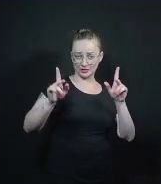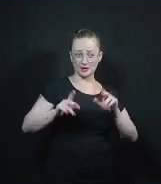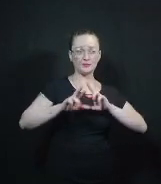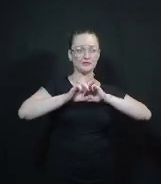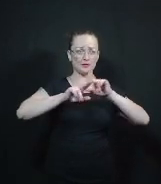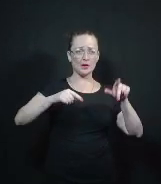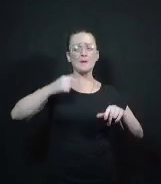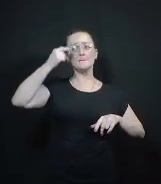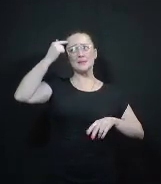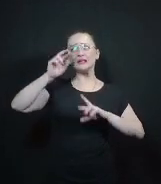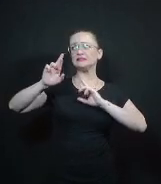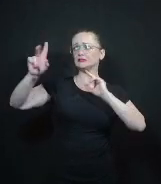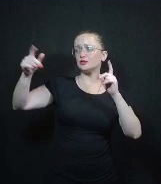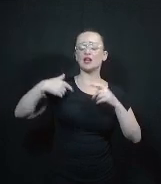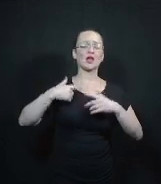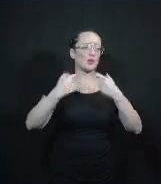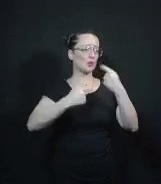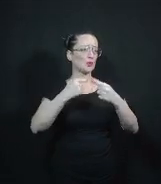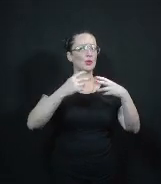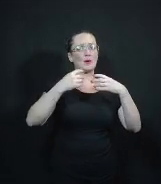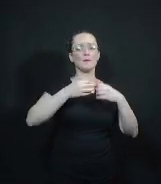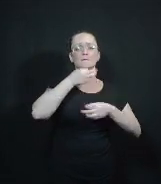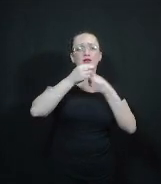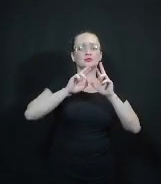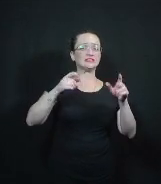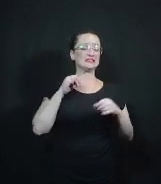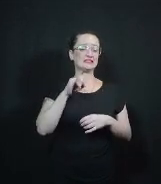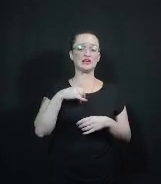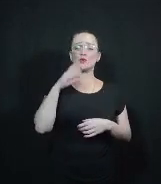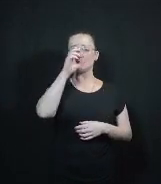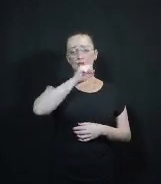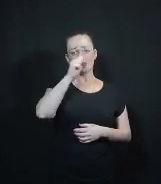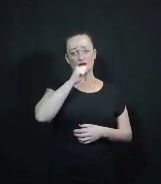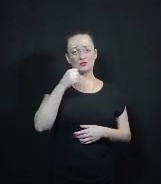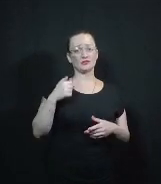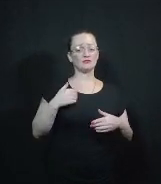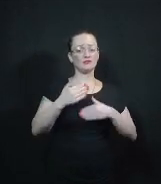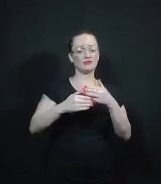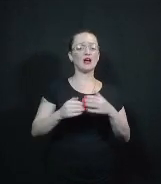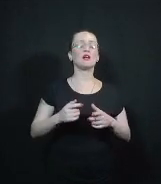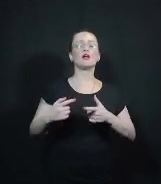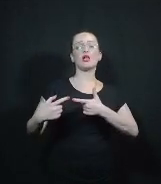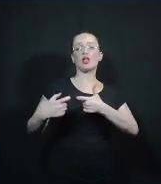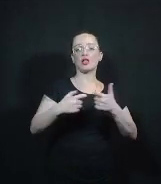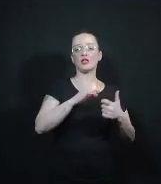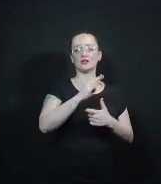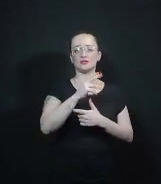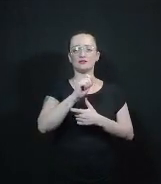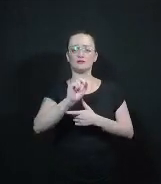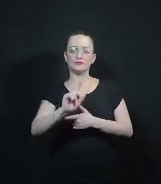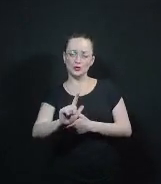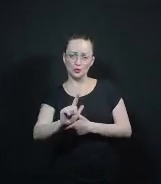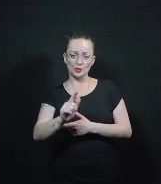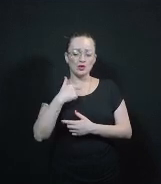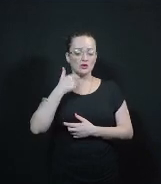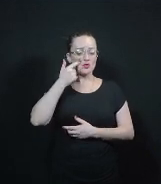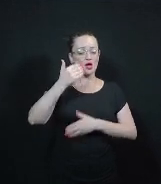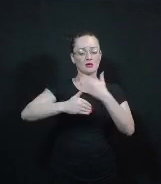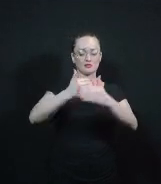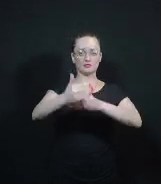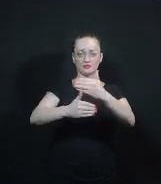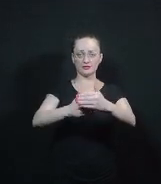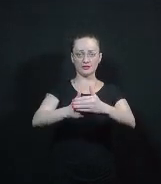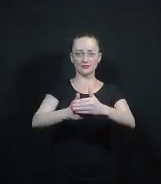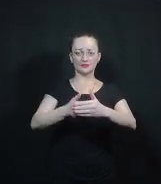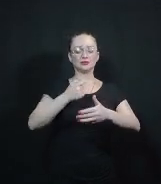pensa politicamente diferente de mim, se a gente não aprender, nós vamos caminhar para a guerra civil. A lógica, quando a gente olha para esse desenvolvimento, hoje eu